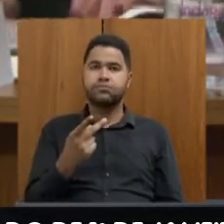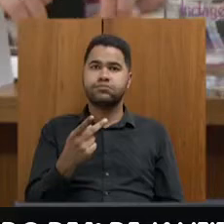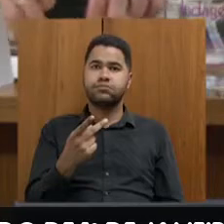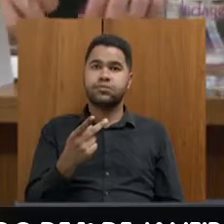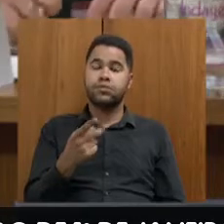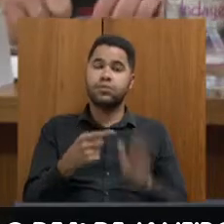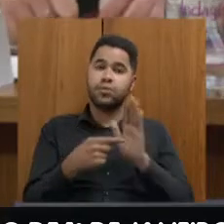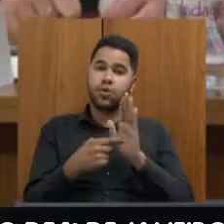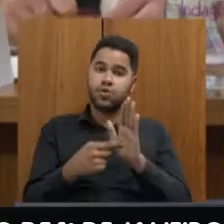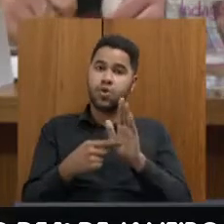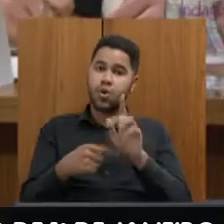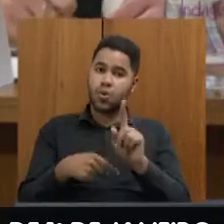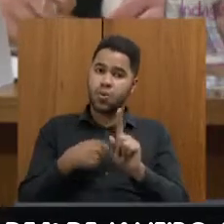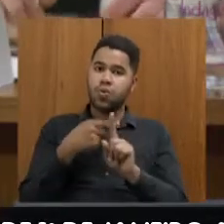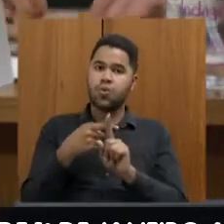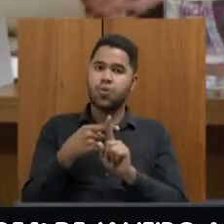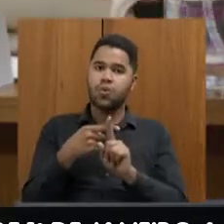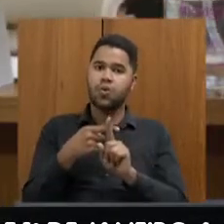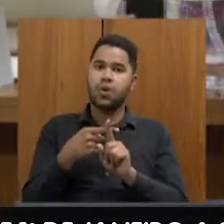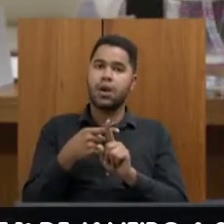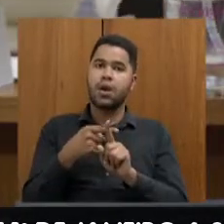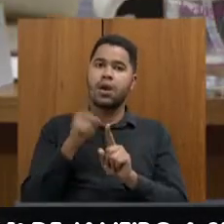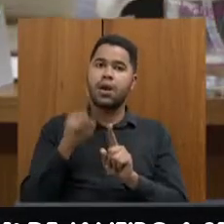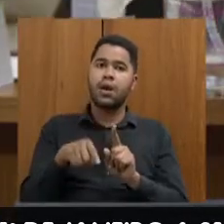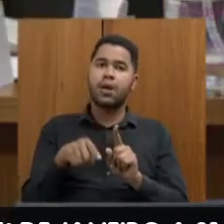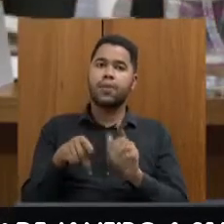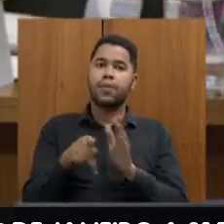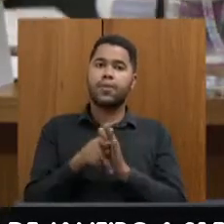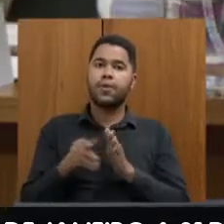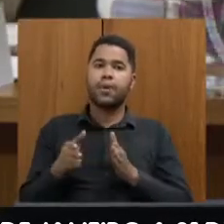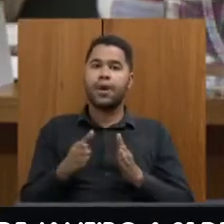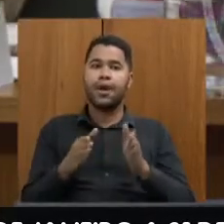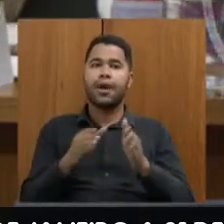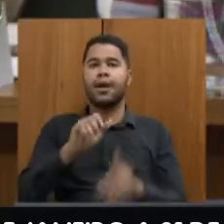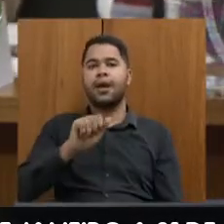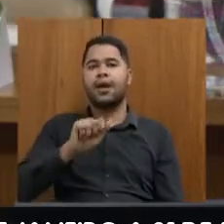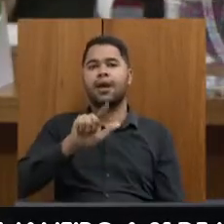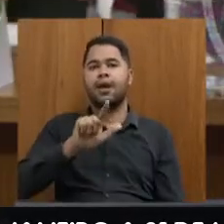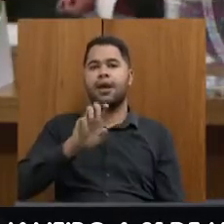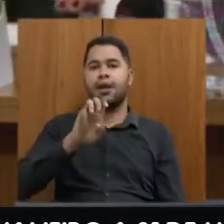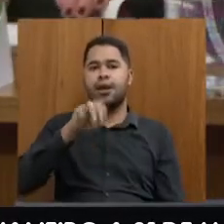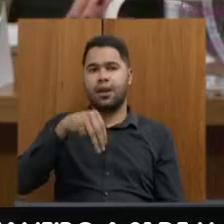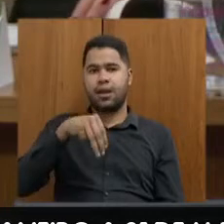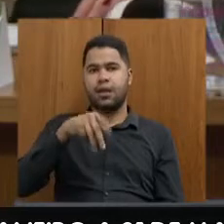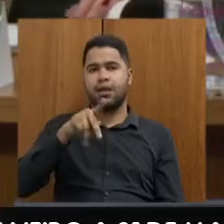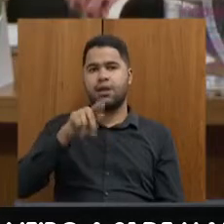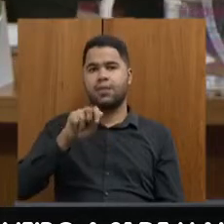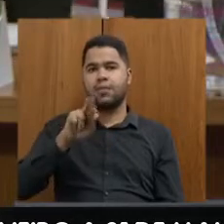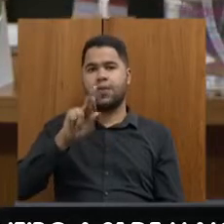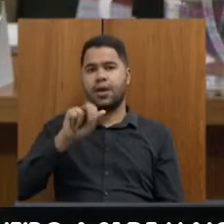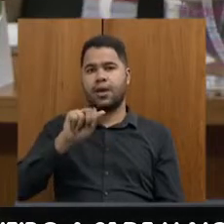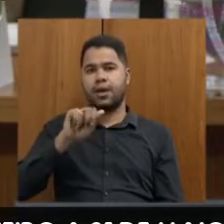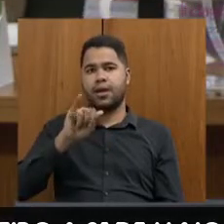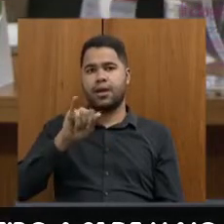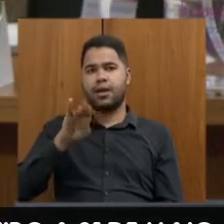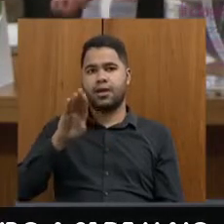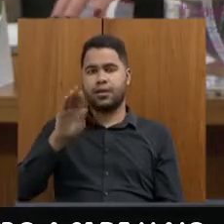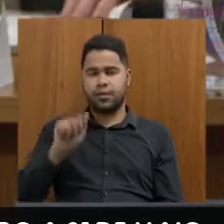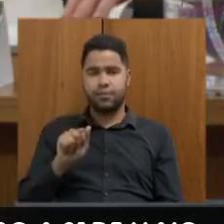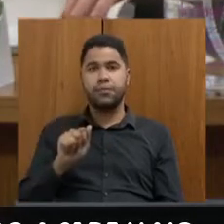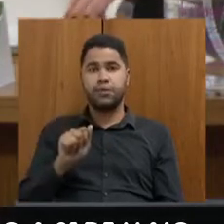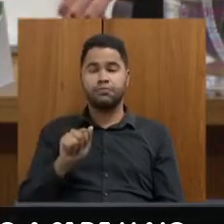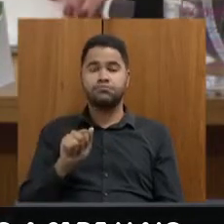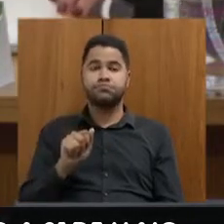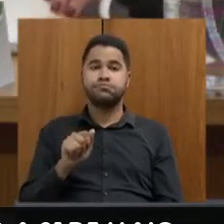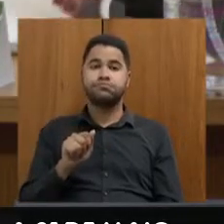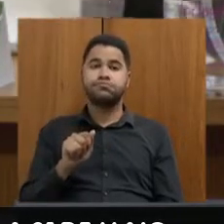sinalizou positivamente que a requalificação daquele trecho de Além Paraíba né então eu